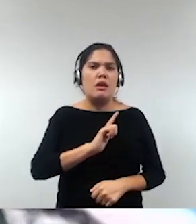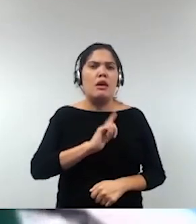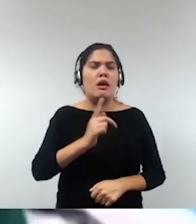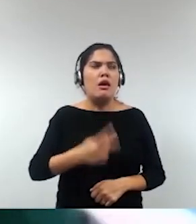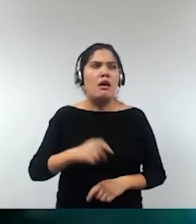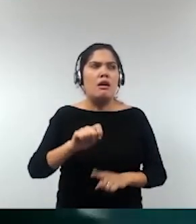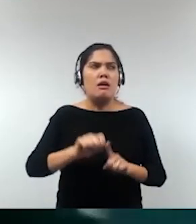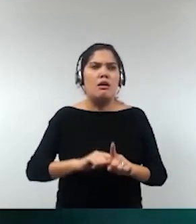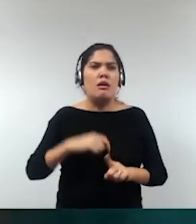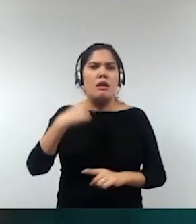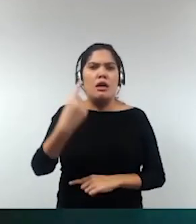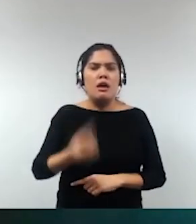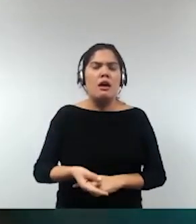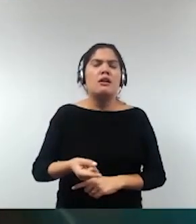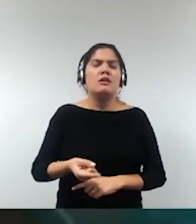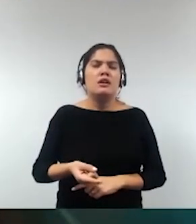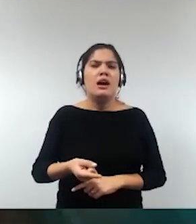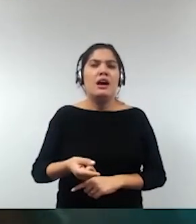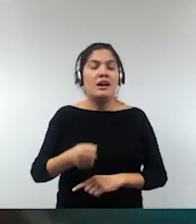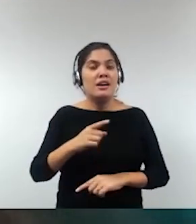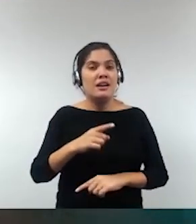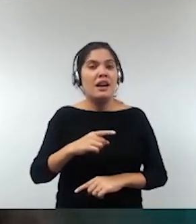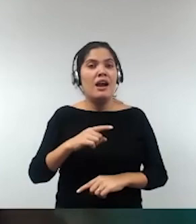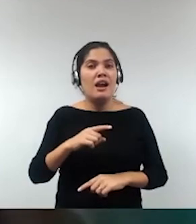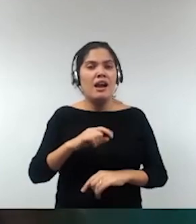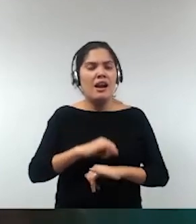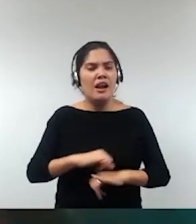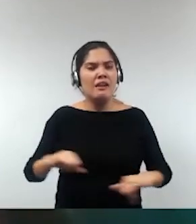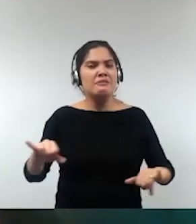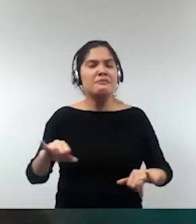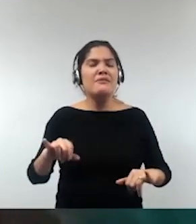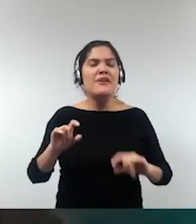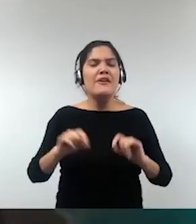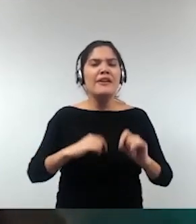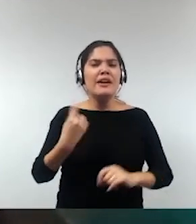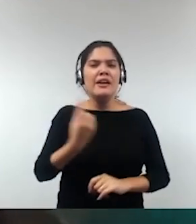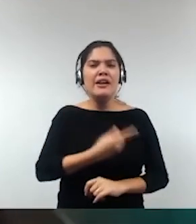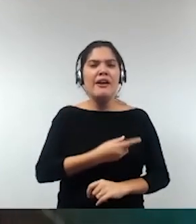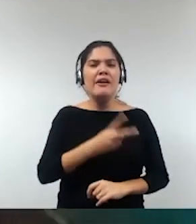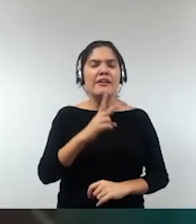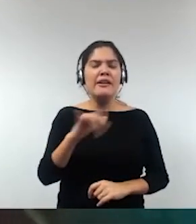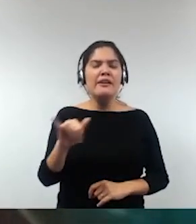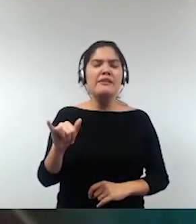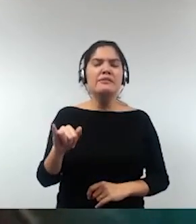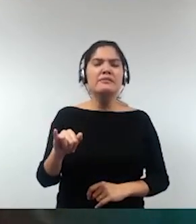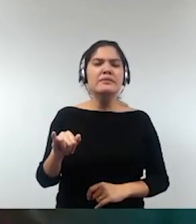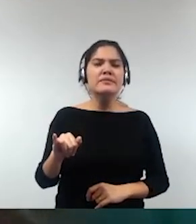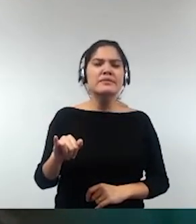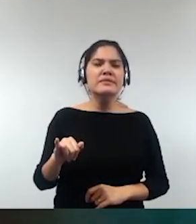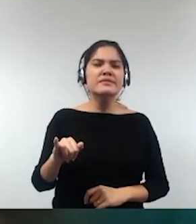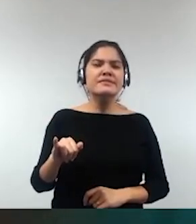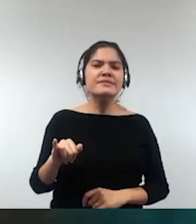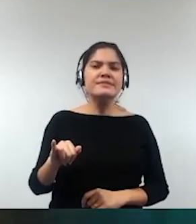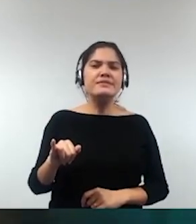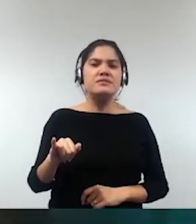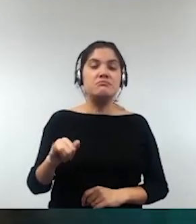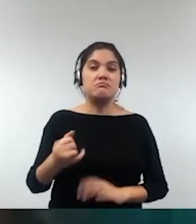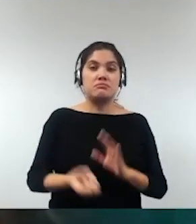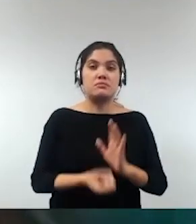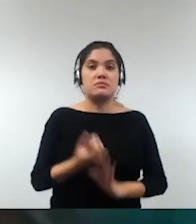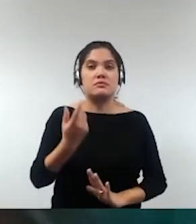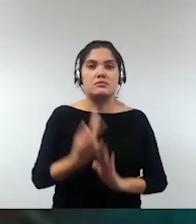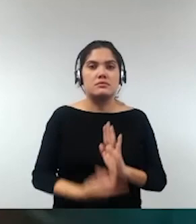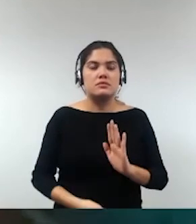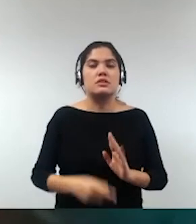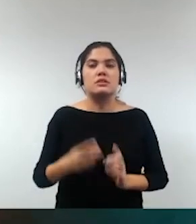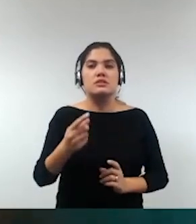que vem, até uma boa notícia para te dar, nesse mês que vem, a gente vai colocar, vai rodar o projeto do